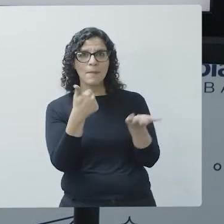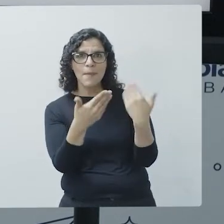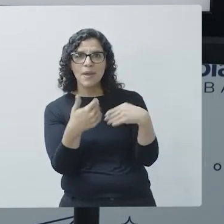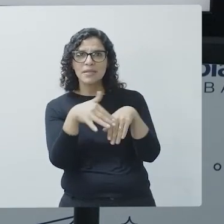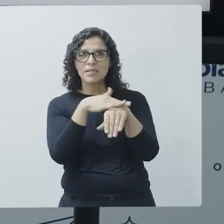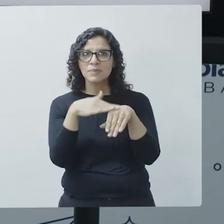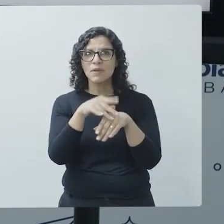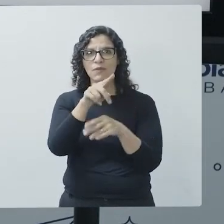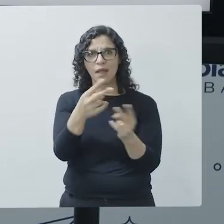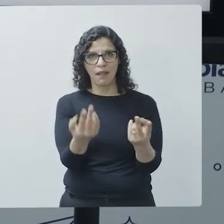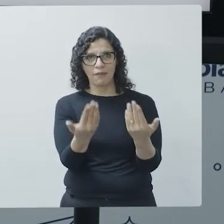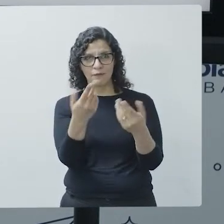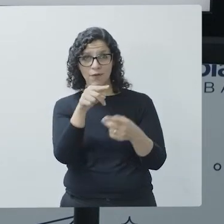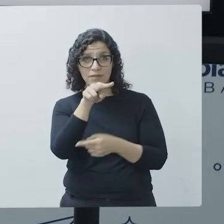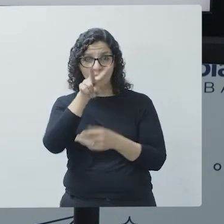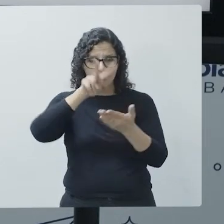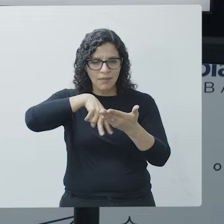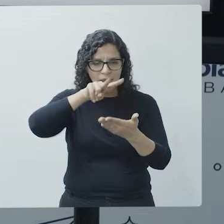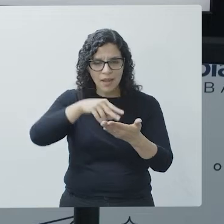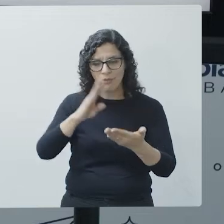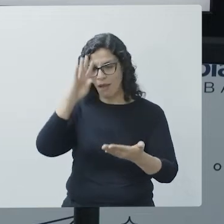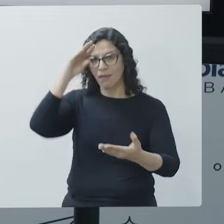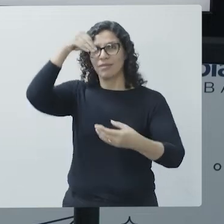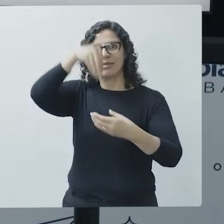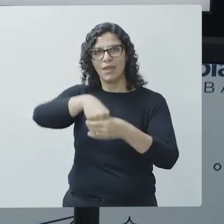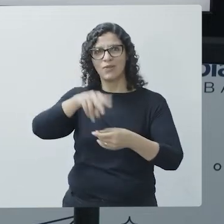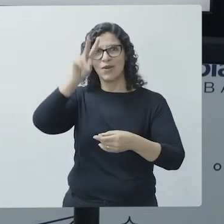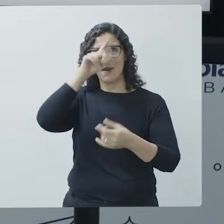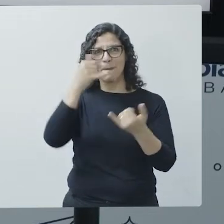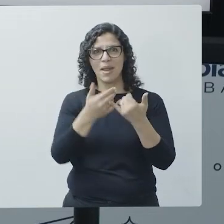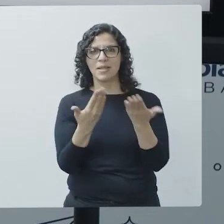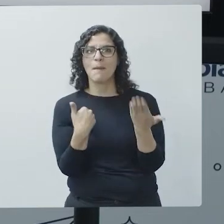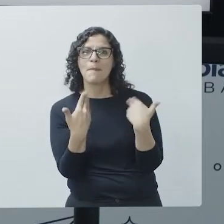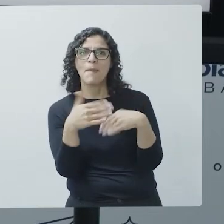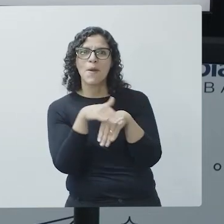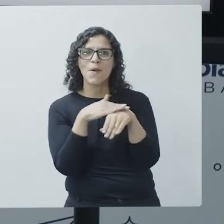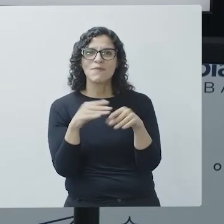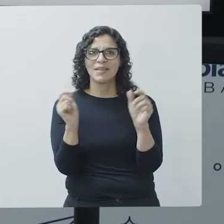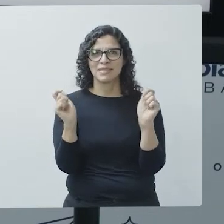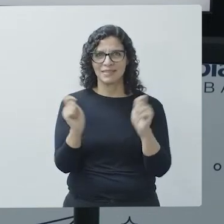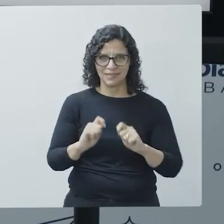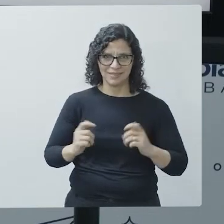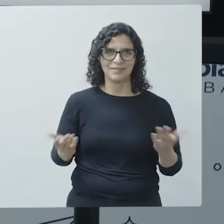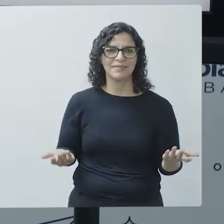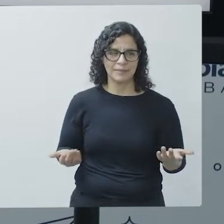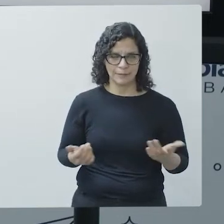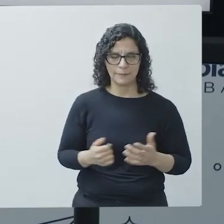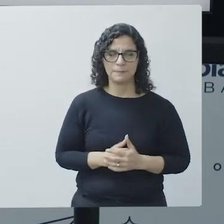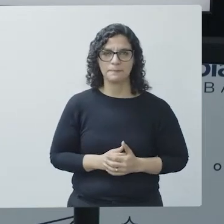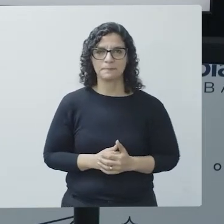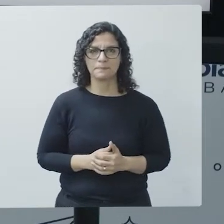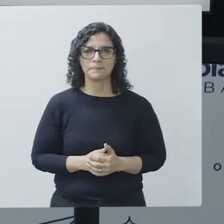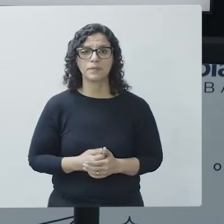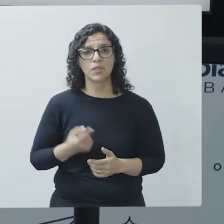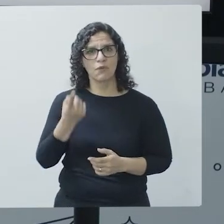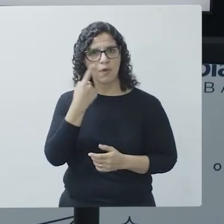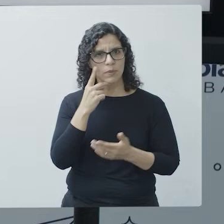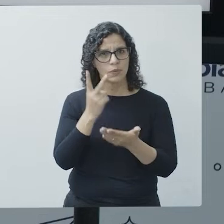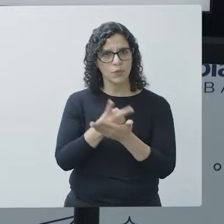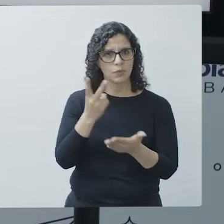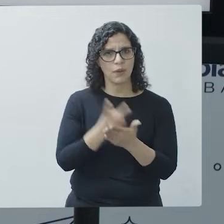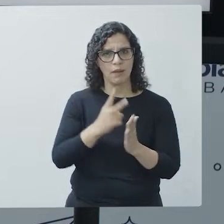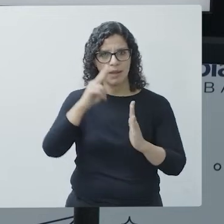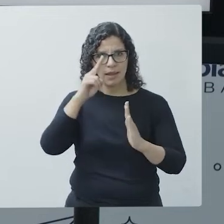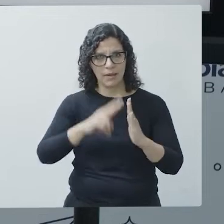trazer o leitor para dentro da história. Então ele faz como se estivesse conversando com o leitor. Mas vamos continuar